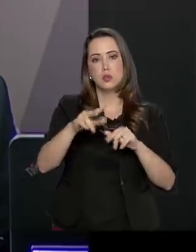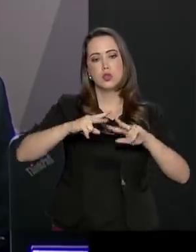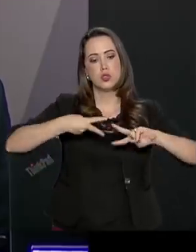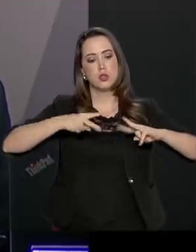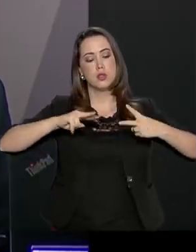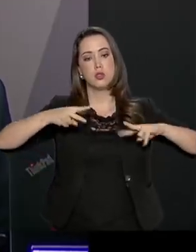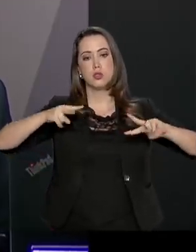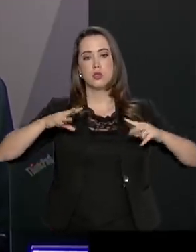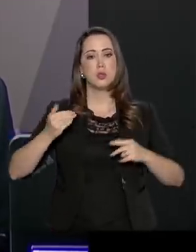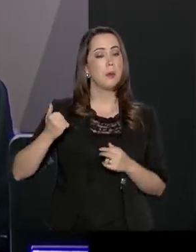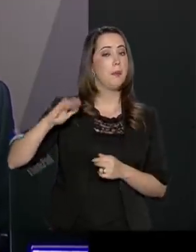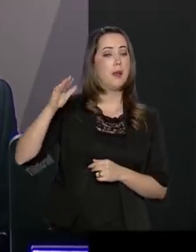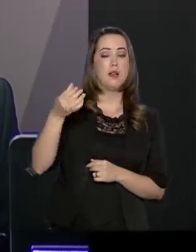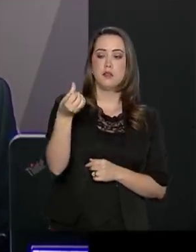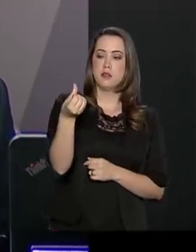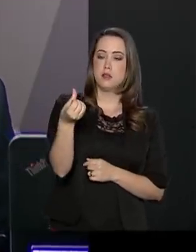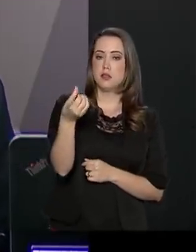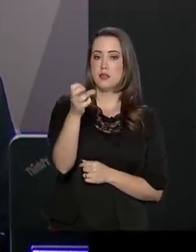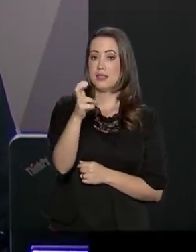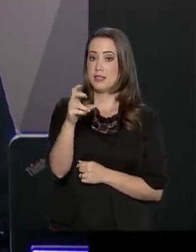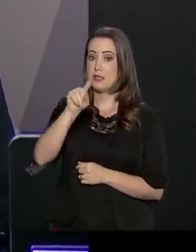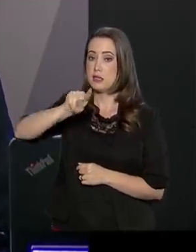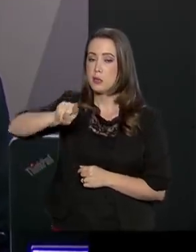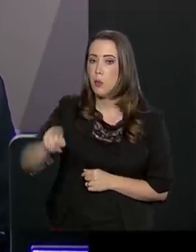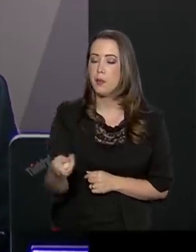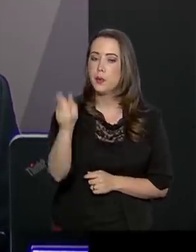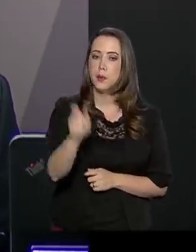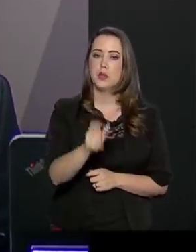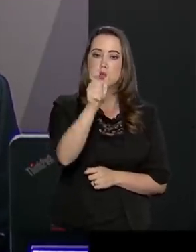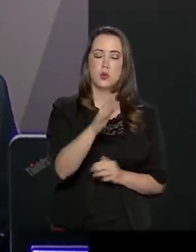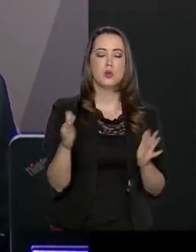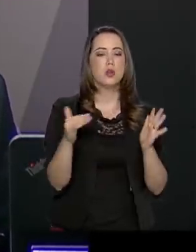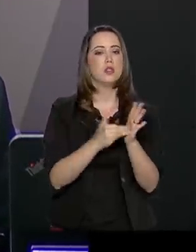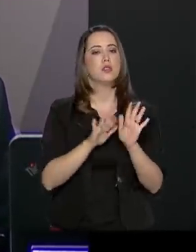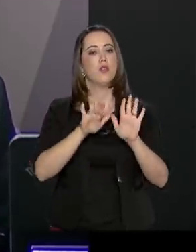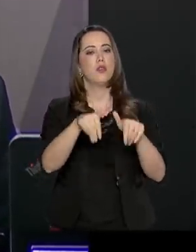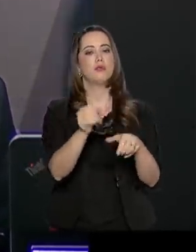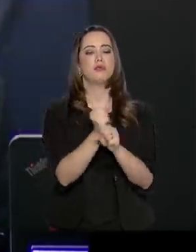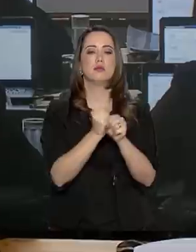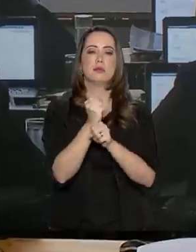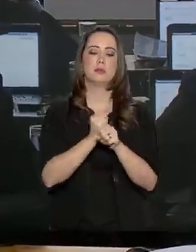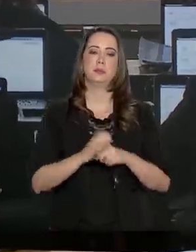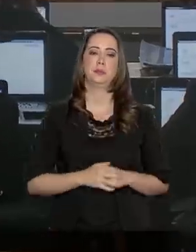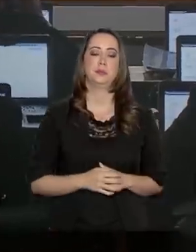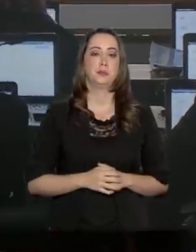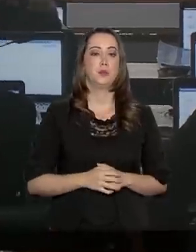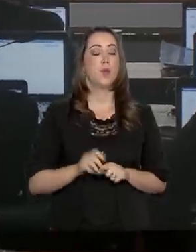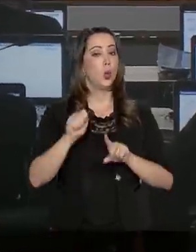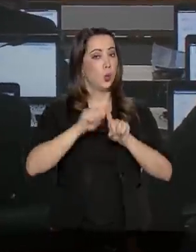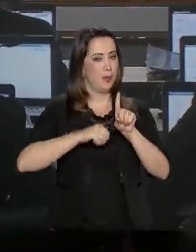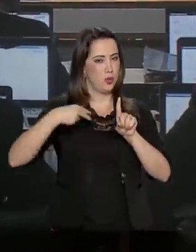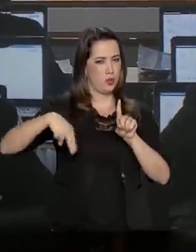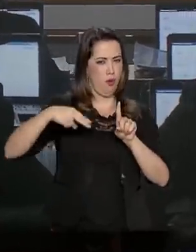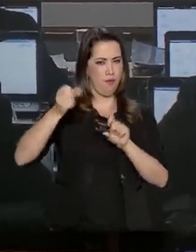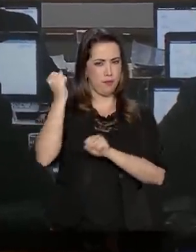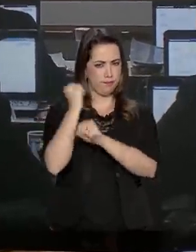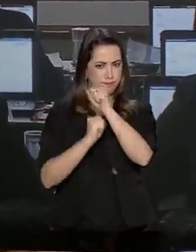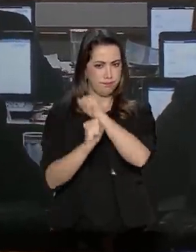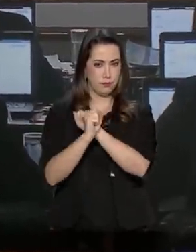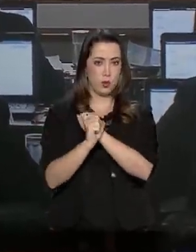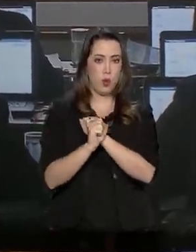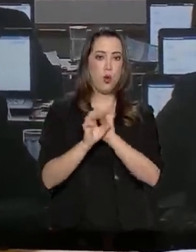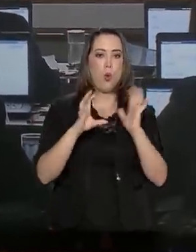dados genéticos de mais de 65 mil pessoas até o final do ano. Em novembro do ano passado, o